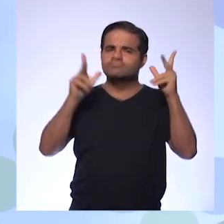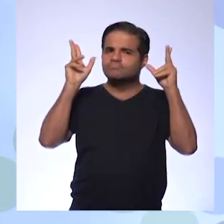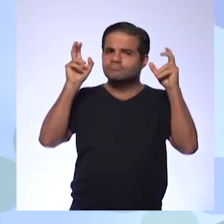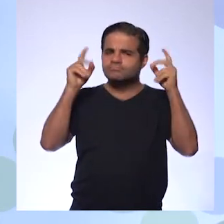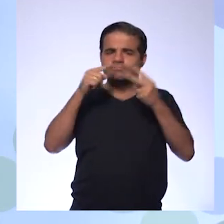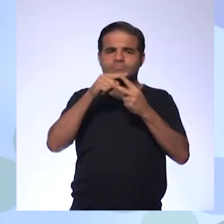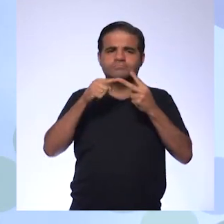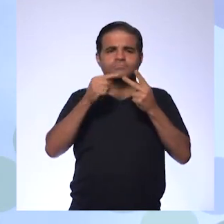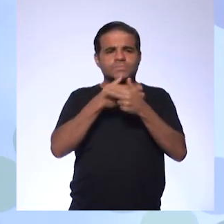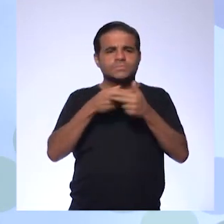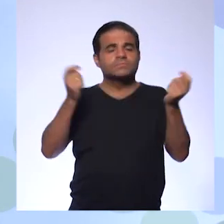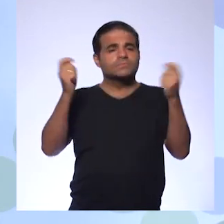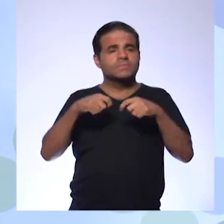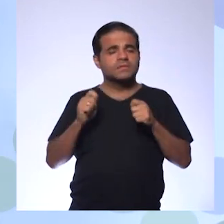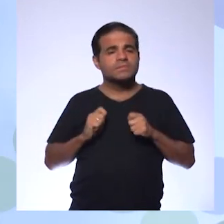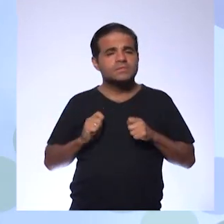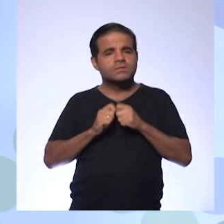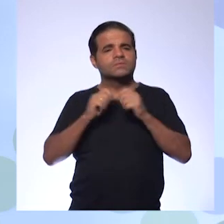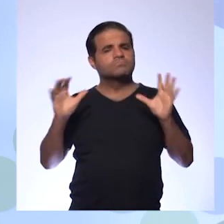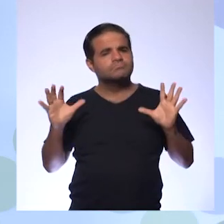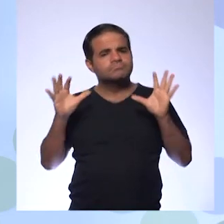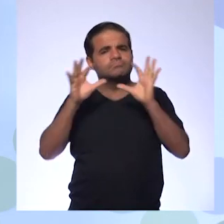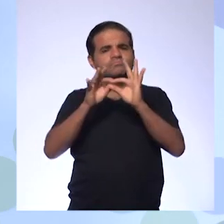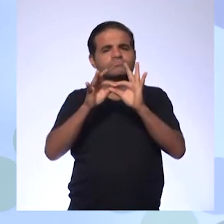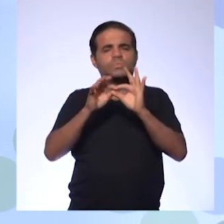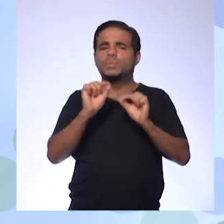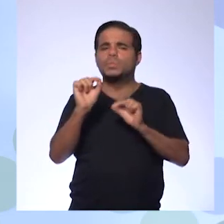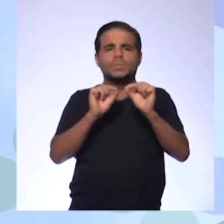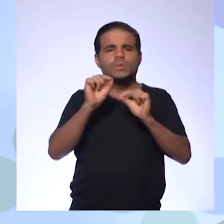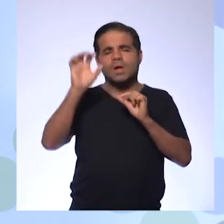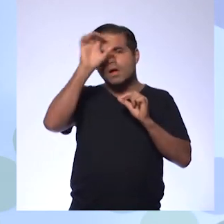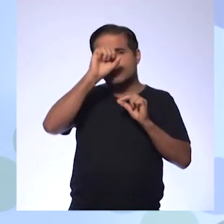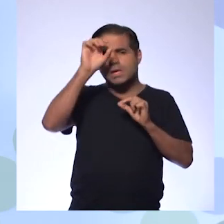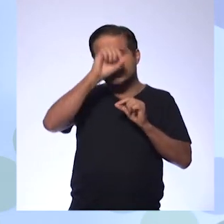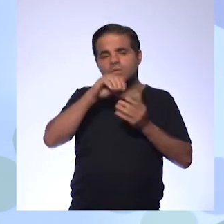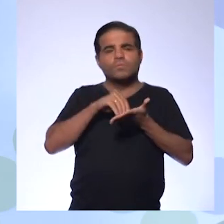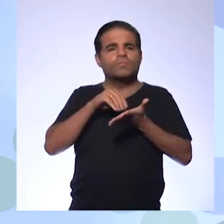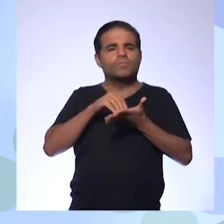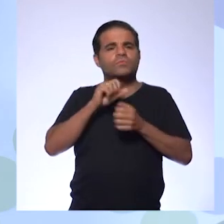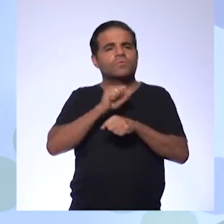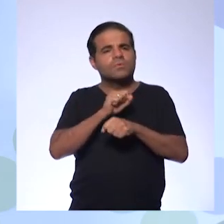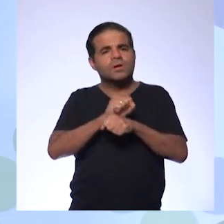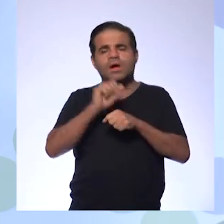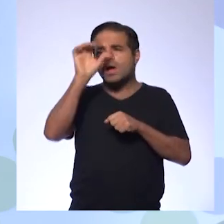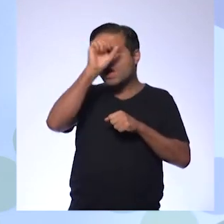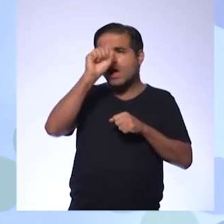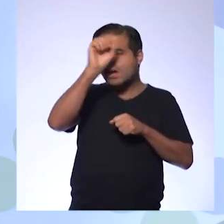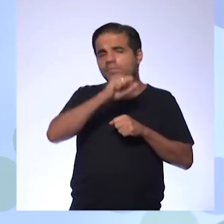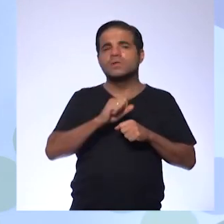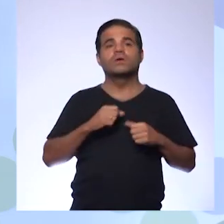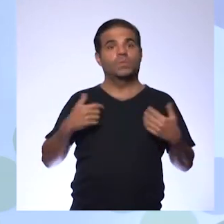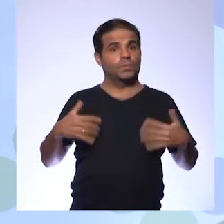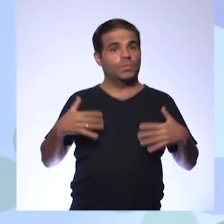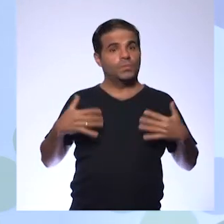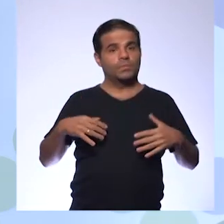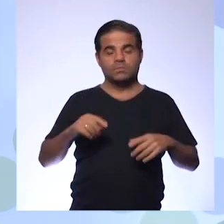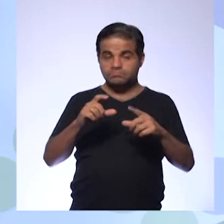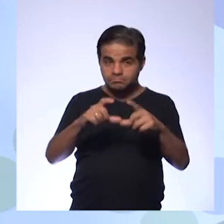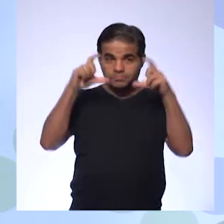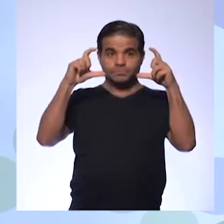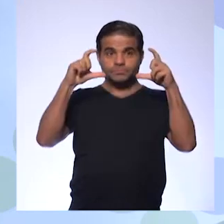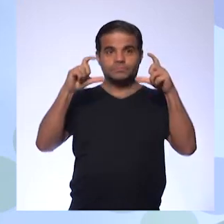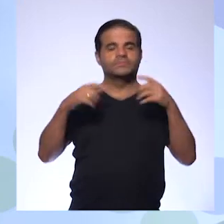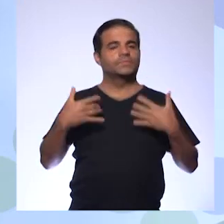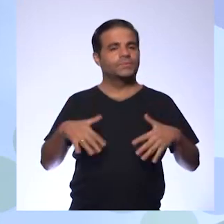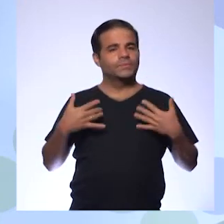as duas coisas, né, para poder fazer uma ponte, né, entre o que nós aprendemos, o que nós deixamos de aprender e o que nós precisamos aprender. Nossa, tô ambicioso, né?